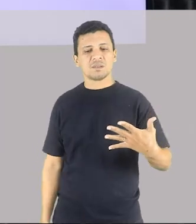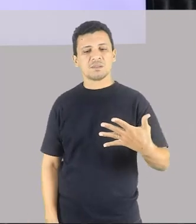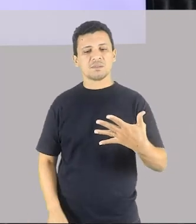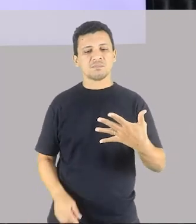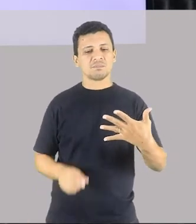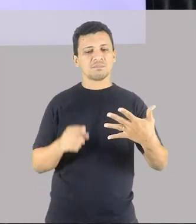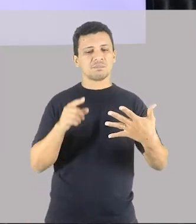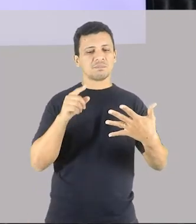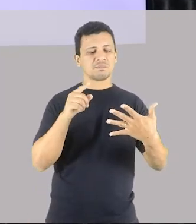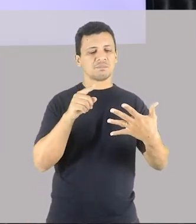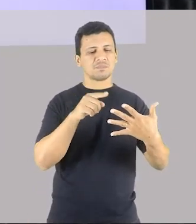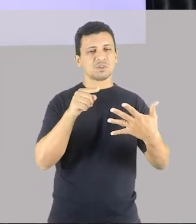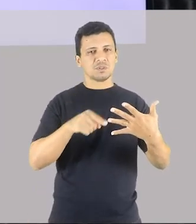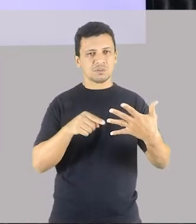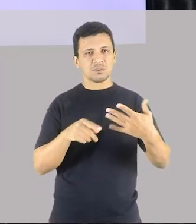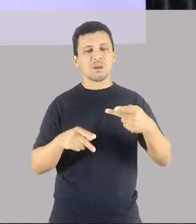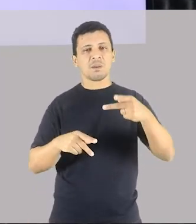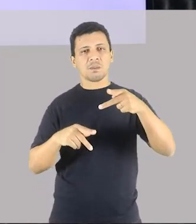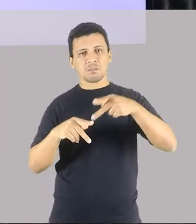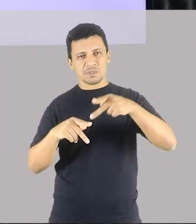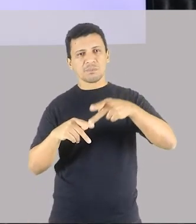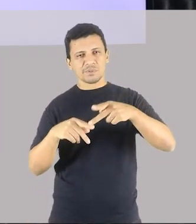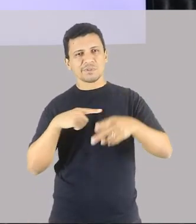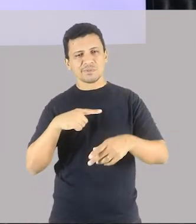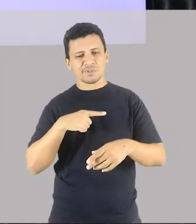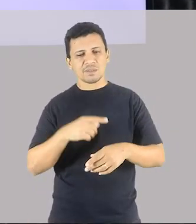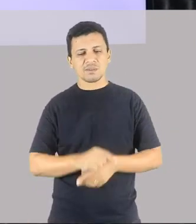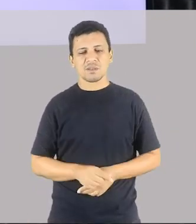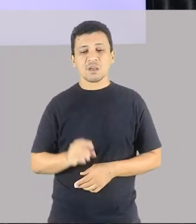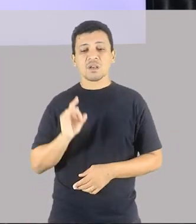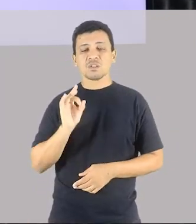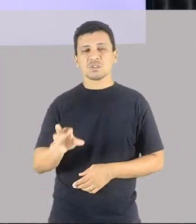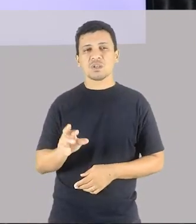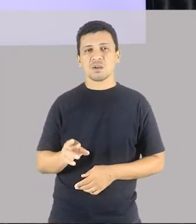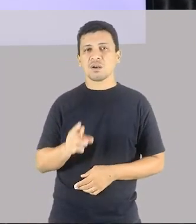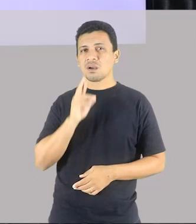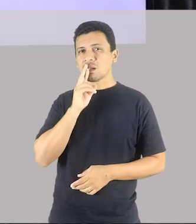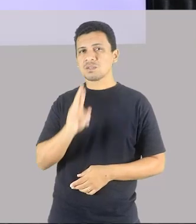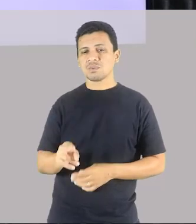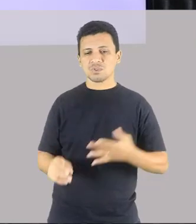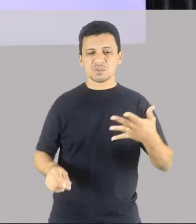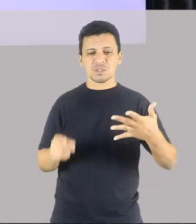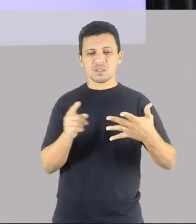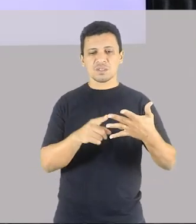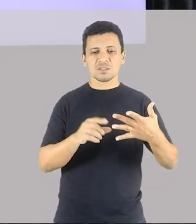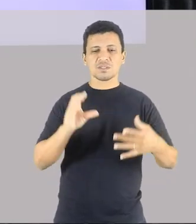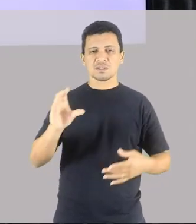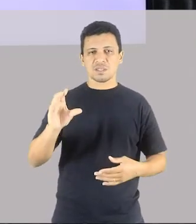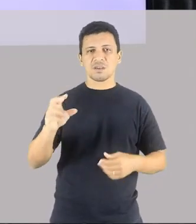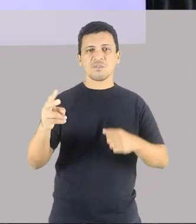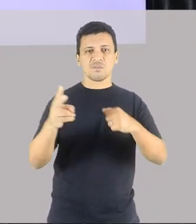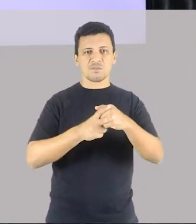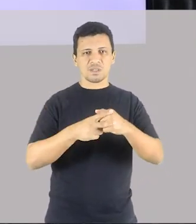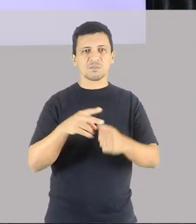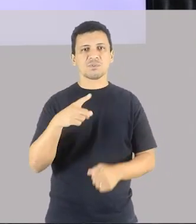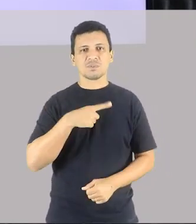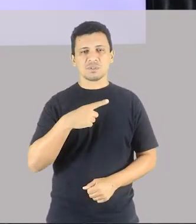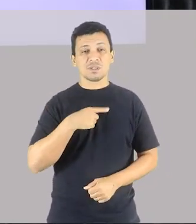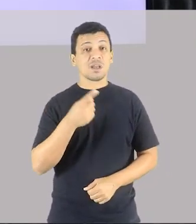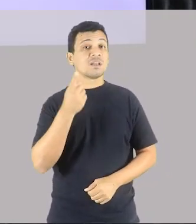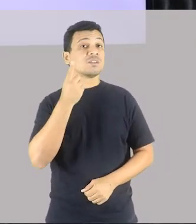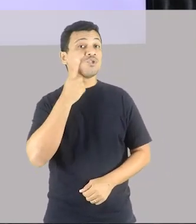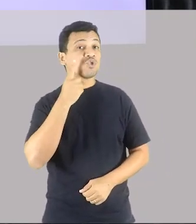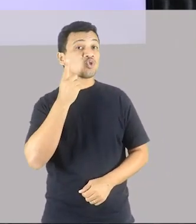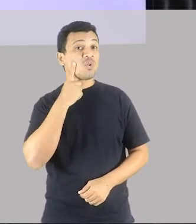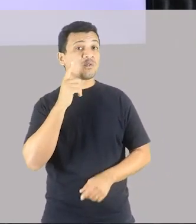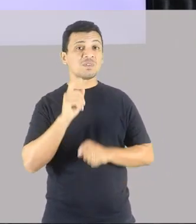introduzidas pela preposição, certo? Mas observem que é apenas na letra C que você tem um verbo. Quem desconfia, desconfia de.